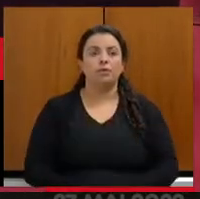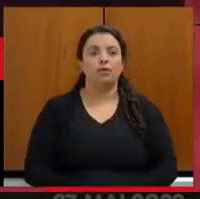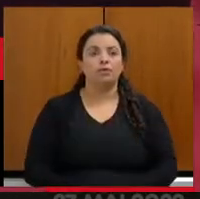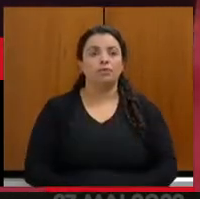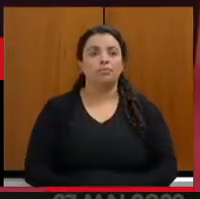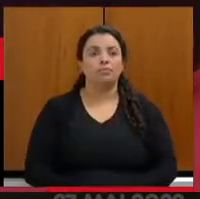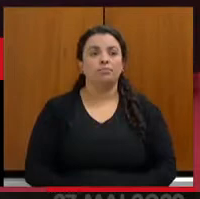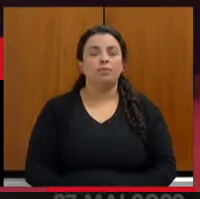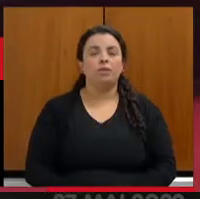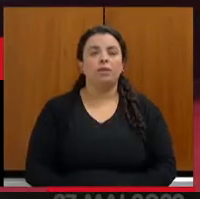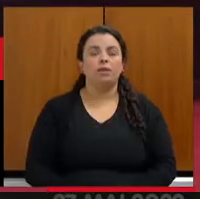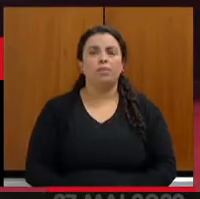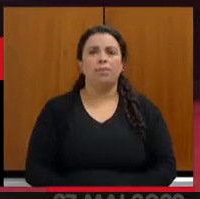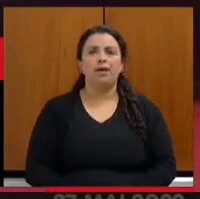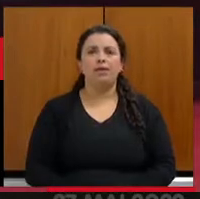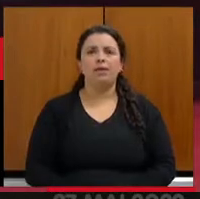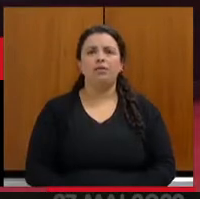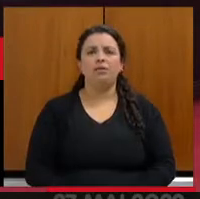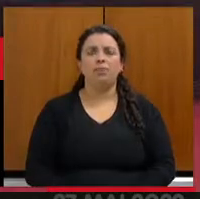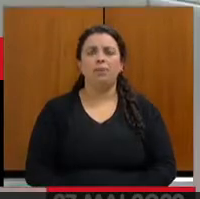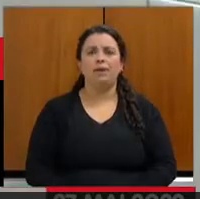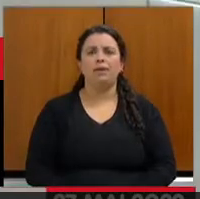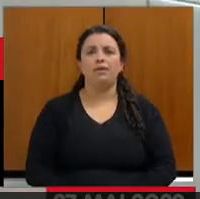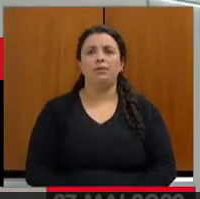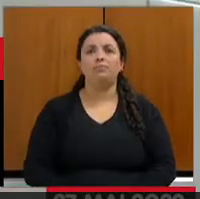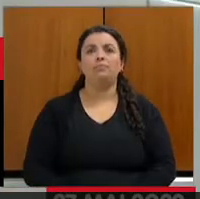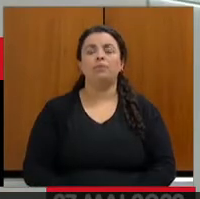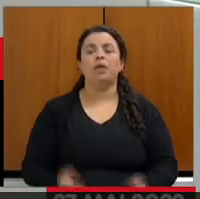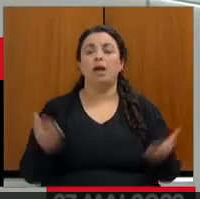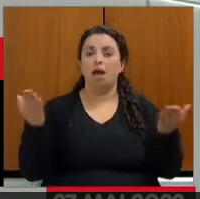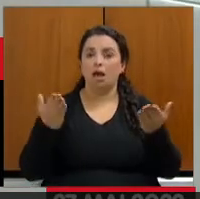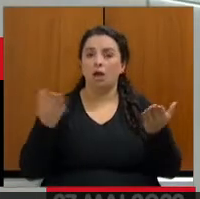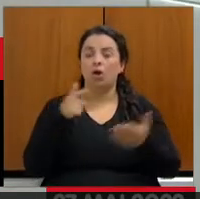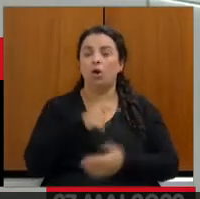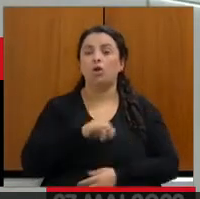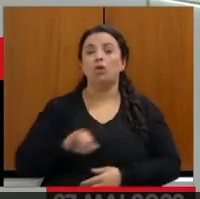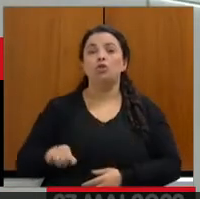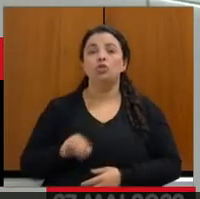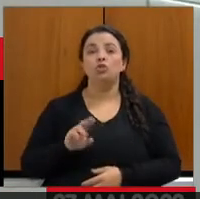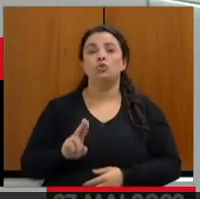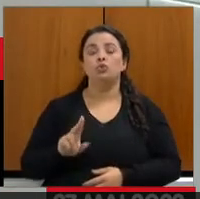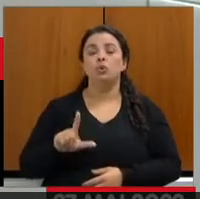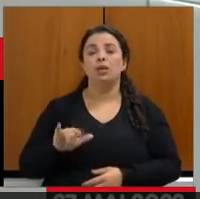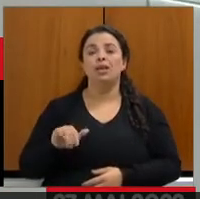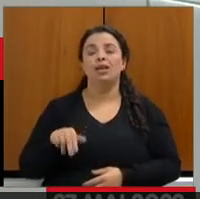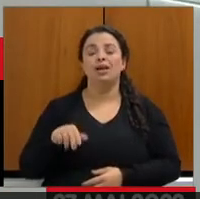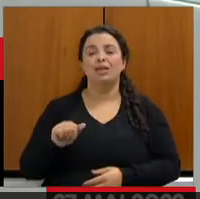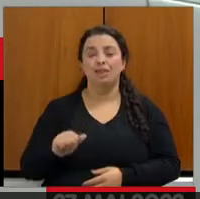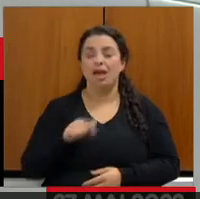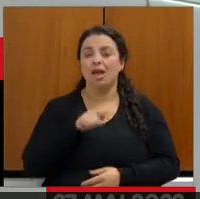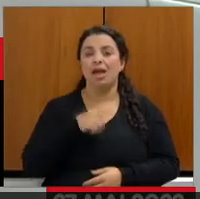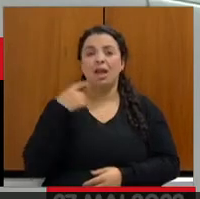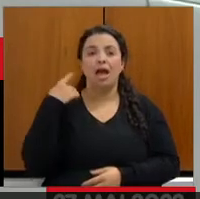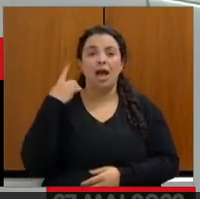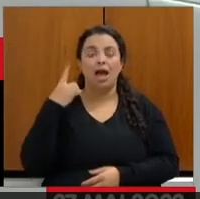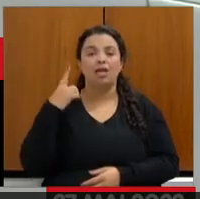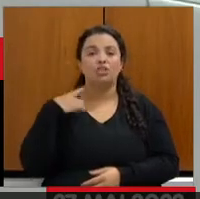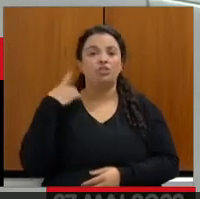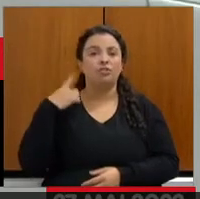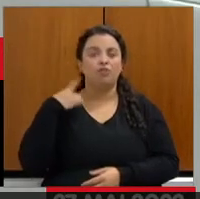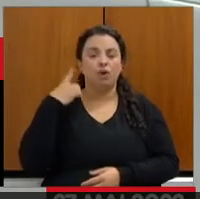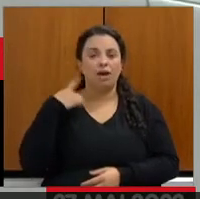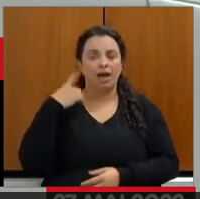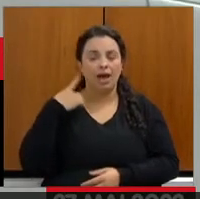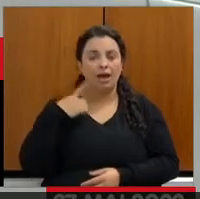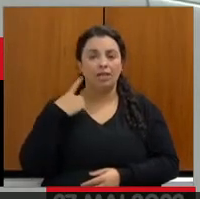e vamos ouvir agora a senhora e cair amiga Juliana normande ela quer advogada com atuação